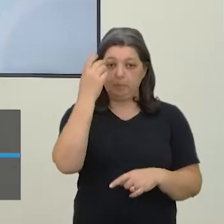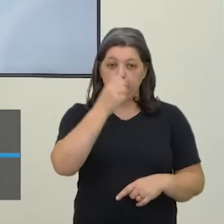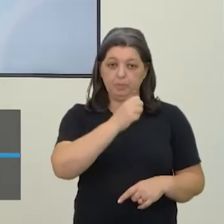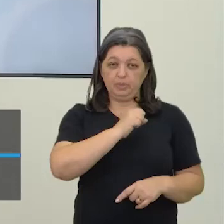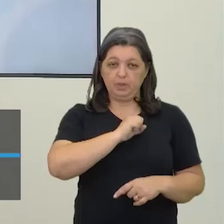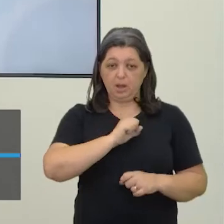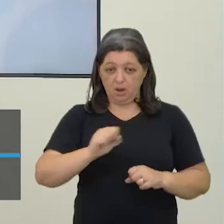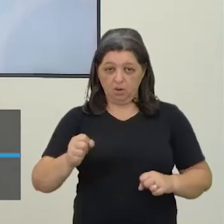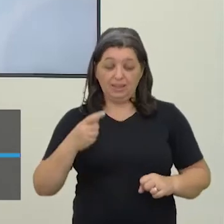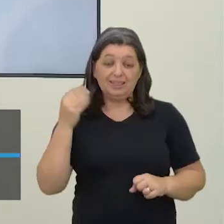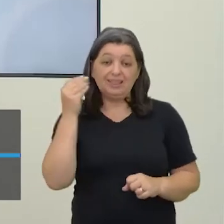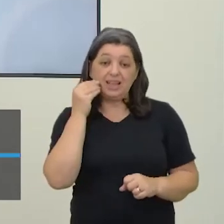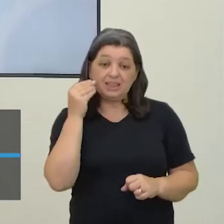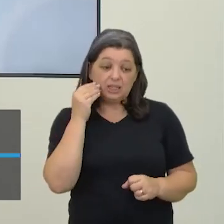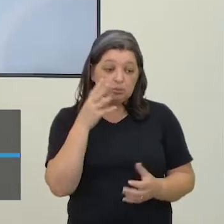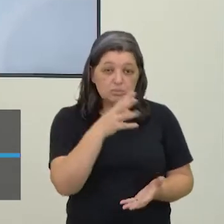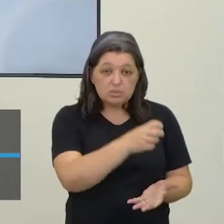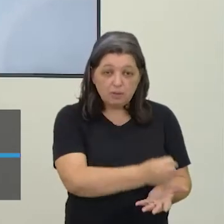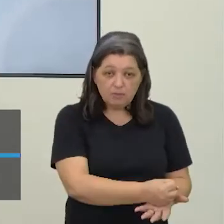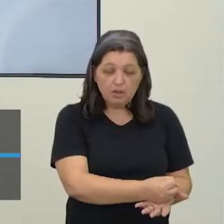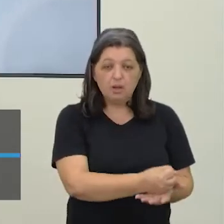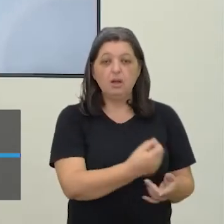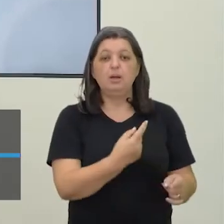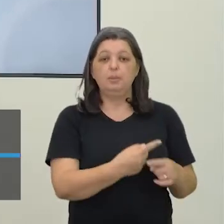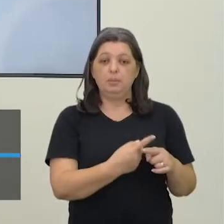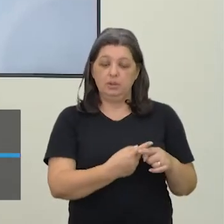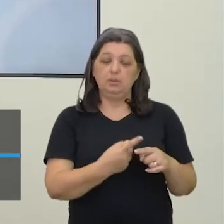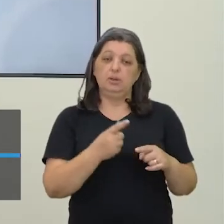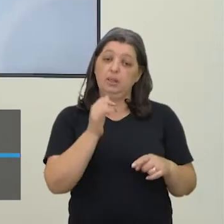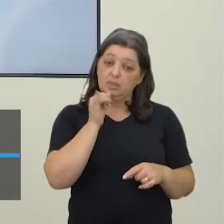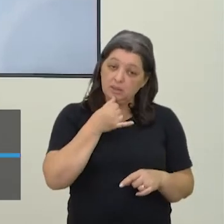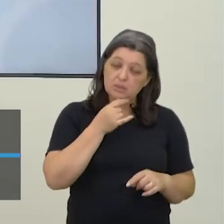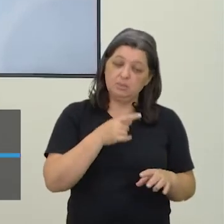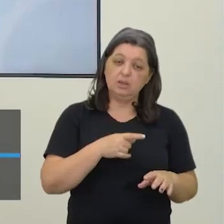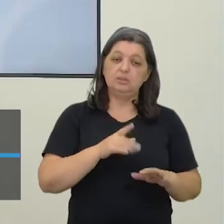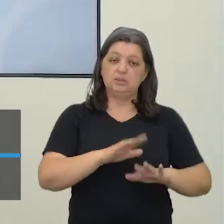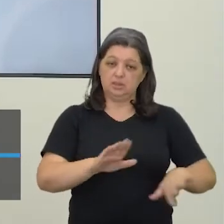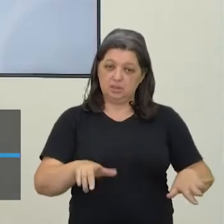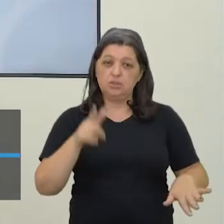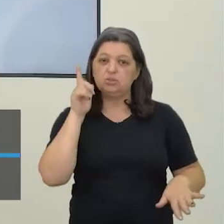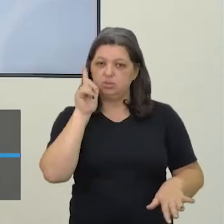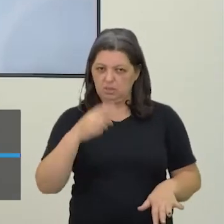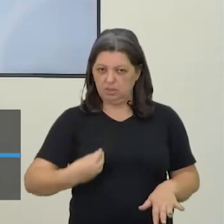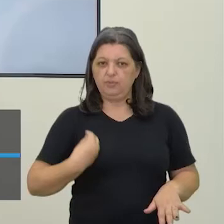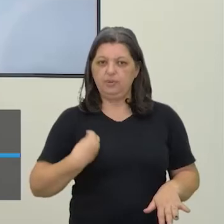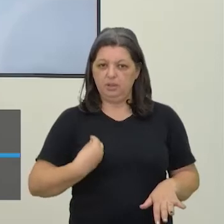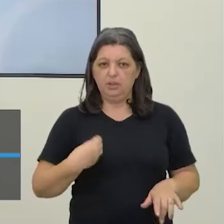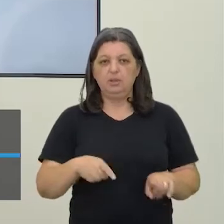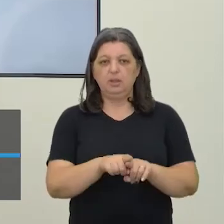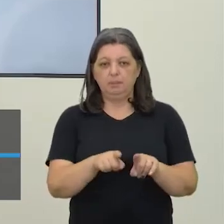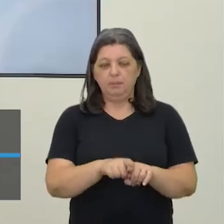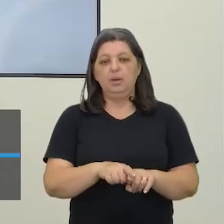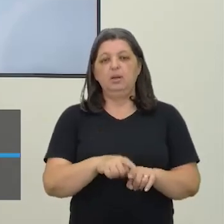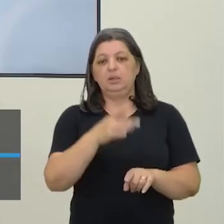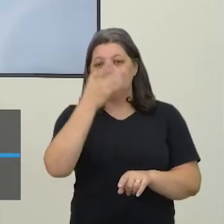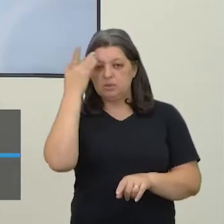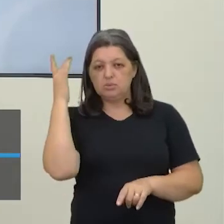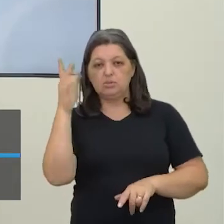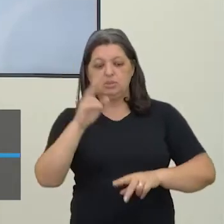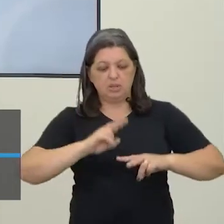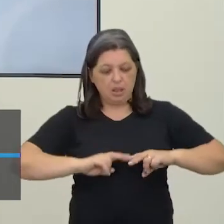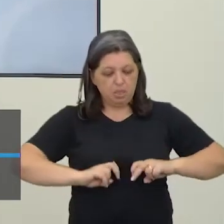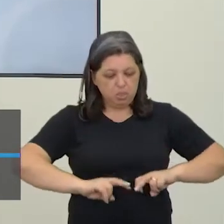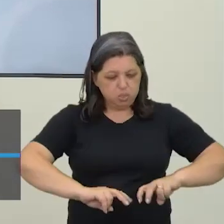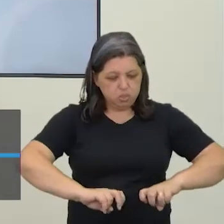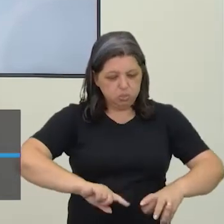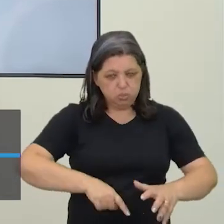foi tentando resgatá-los, que é triste, trágico, sim. Mas as crianças todas saíram com vida, né? Inclusive os mineiros saíram todos com vida. Então, Boate Kiss, pesado. Mas